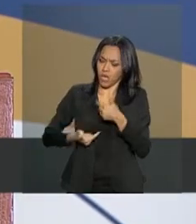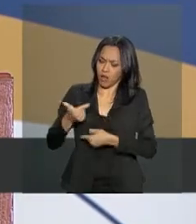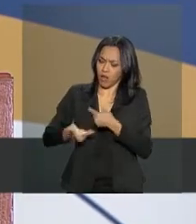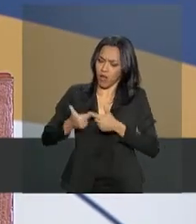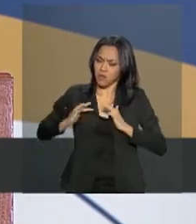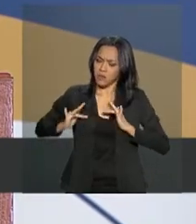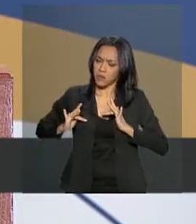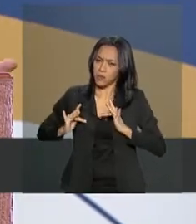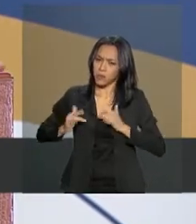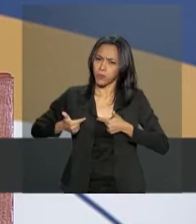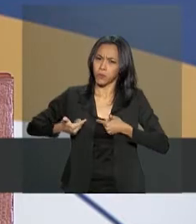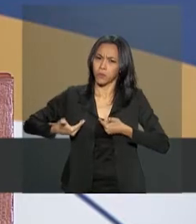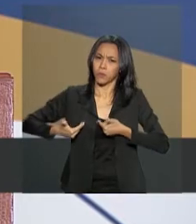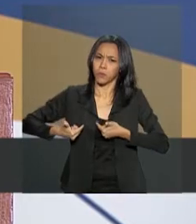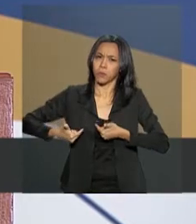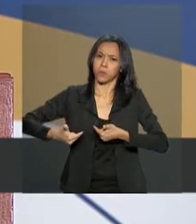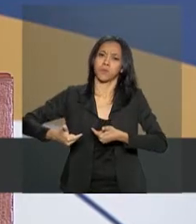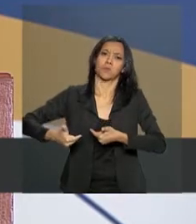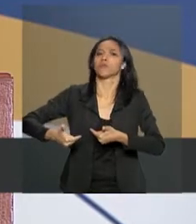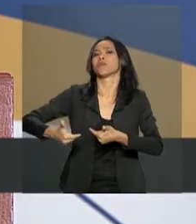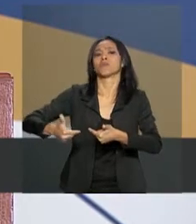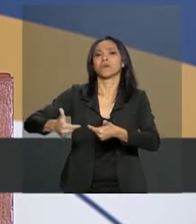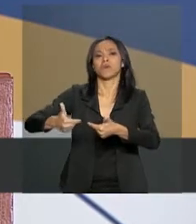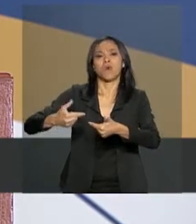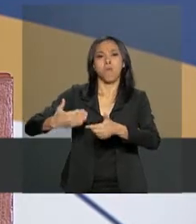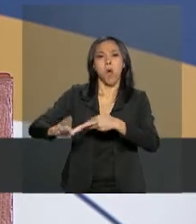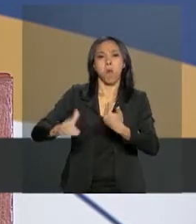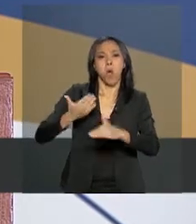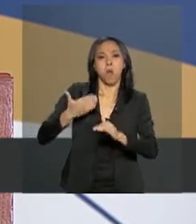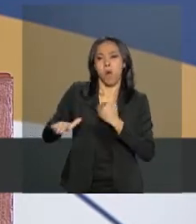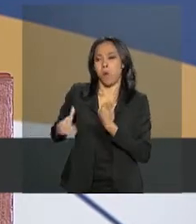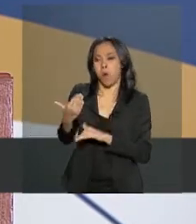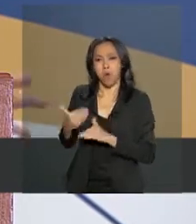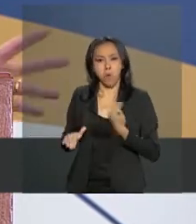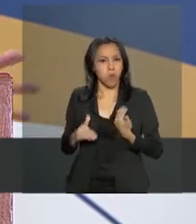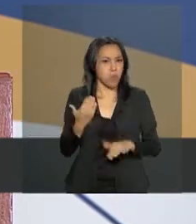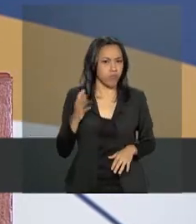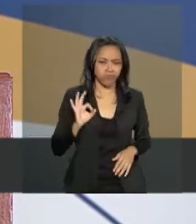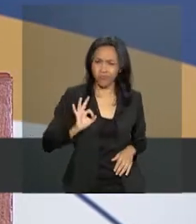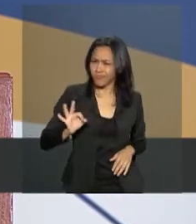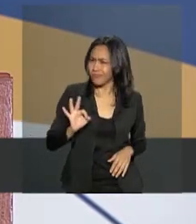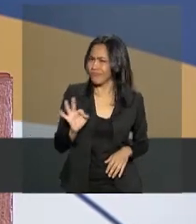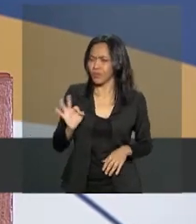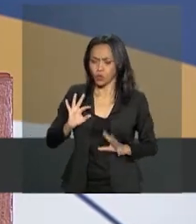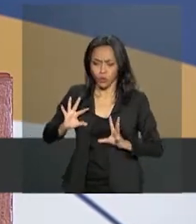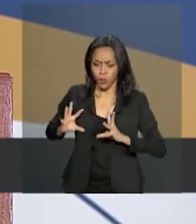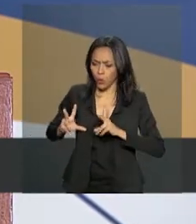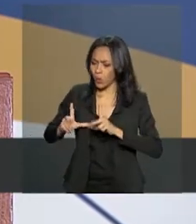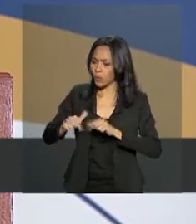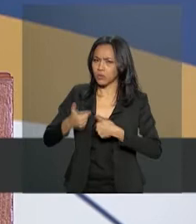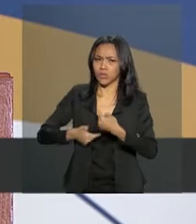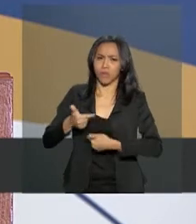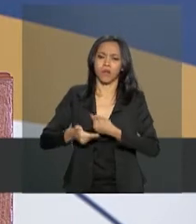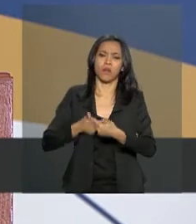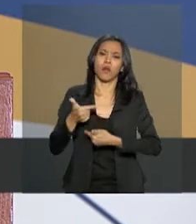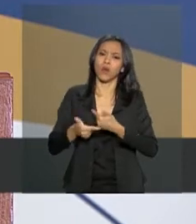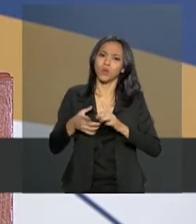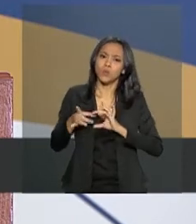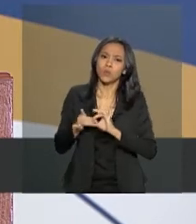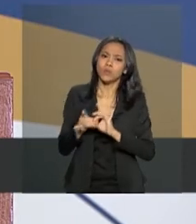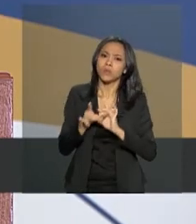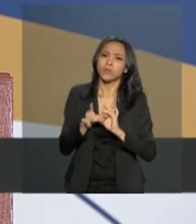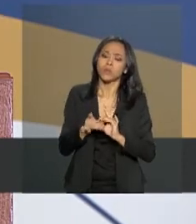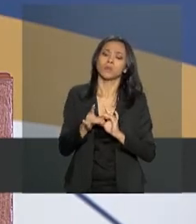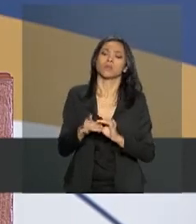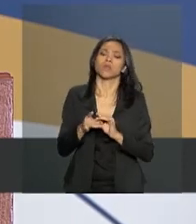longo de todo o período não há divergências entre a equipe eo todos trabalharam em conjunto é